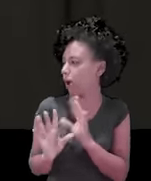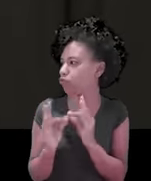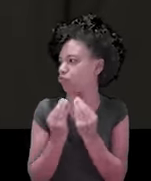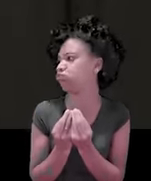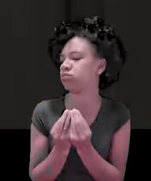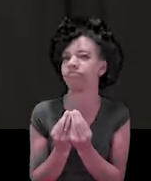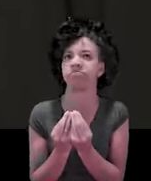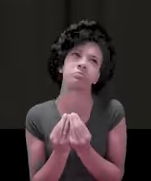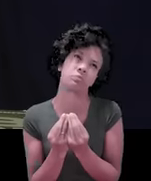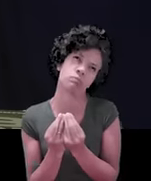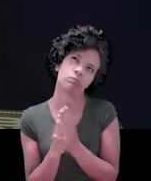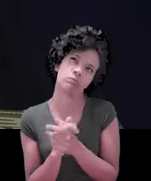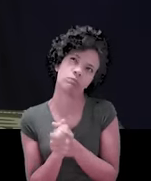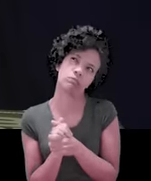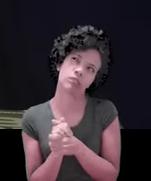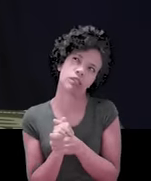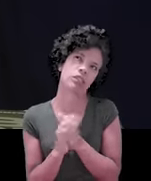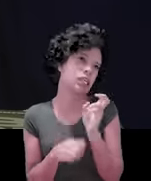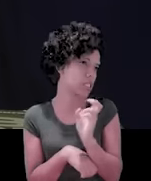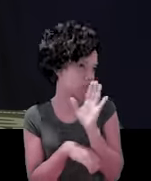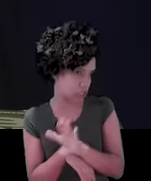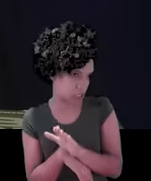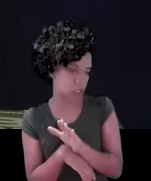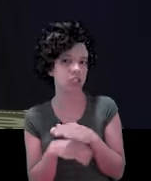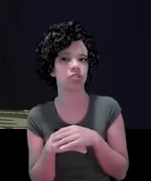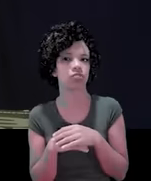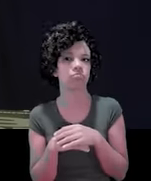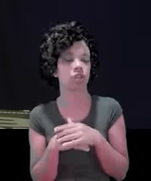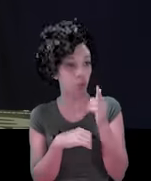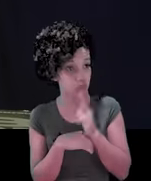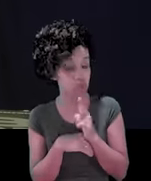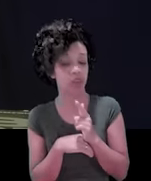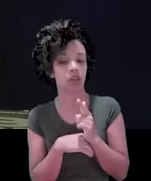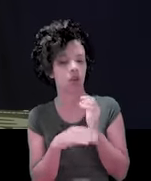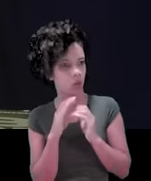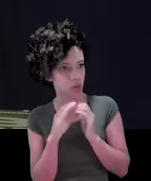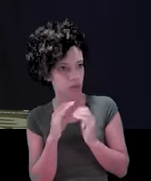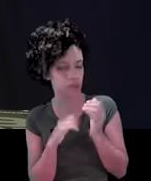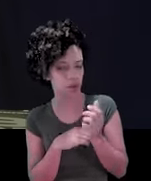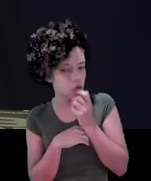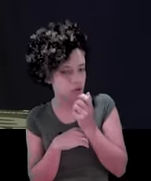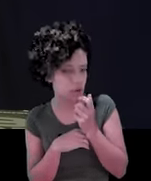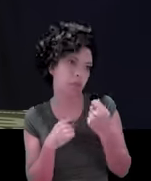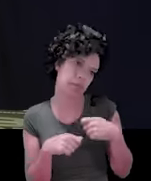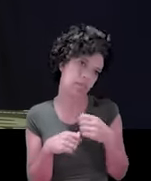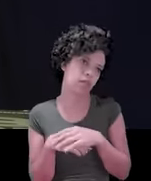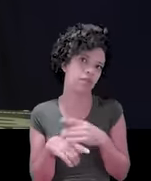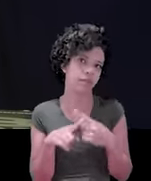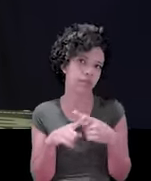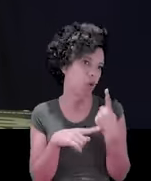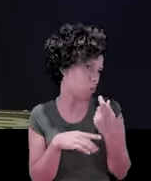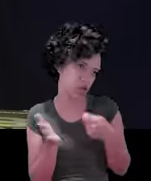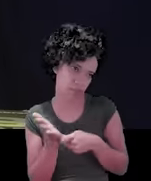seus familiares assim que tu era umas 5 horas da tarde que eu não falei com eles aí você tá preciso desligar o rádio que ela